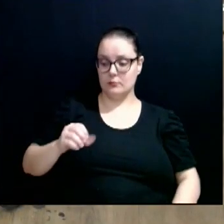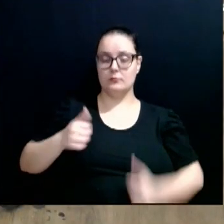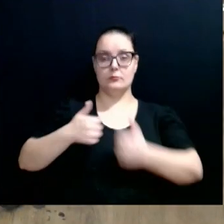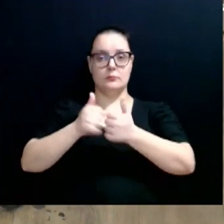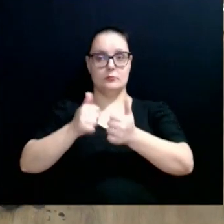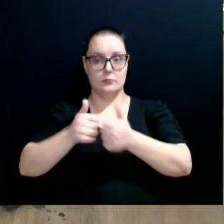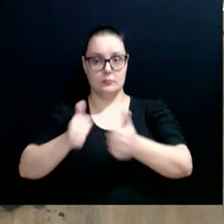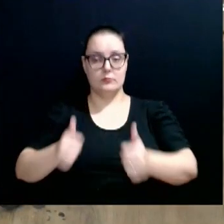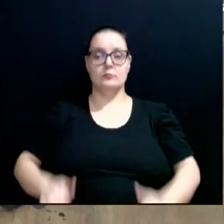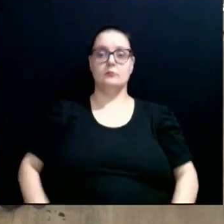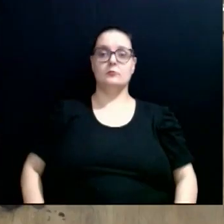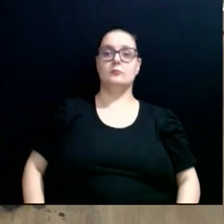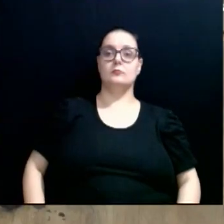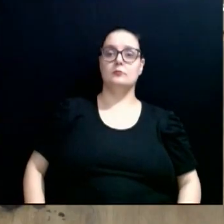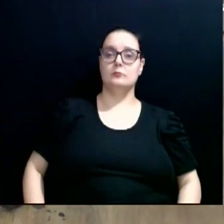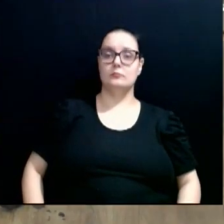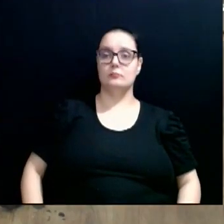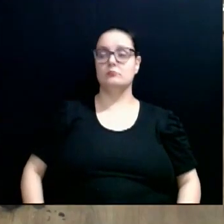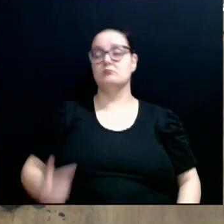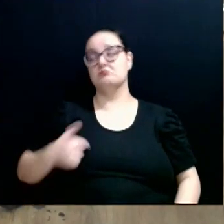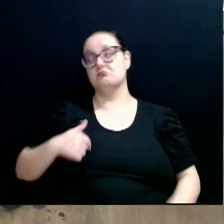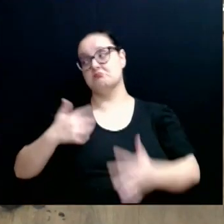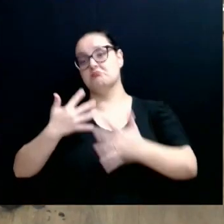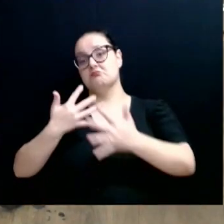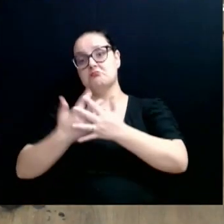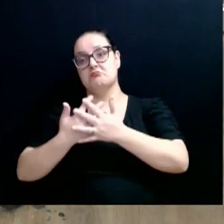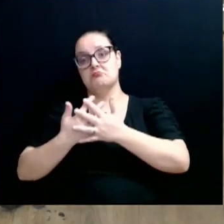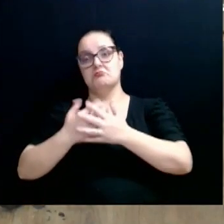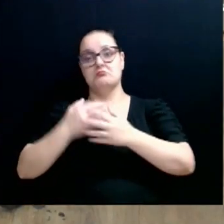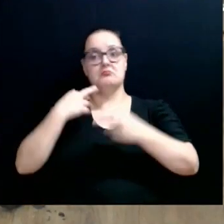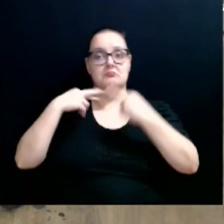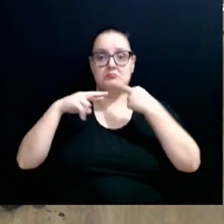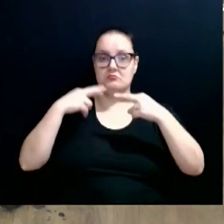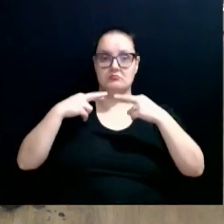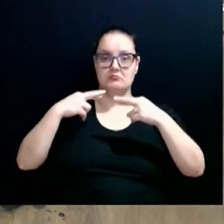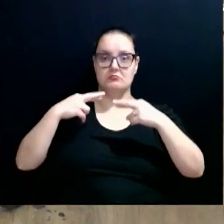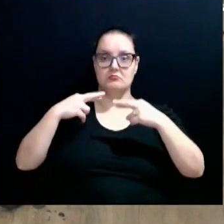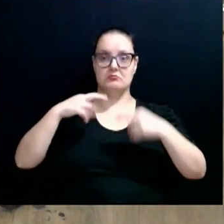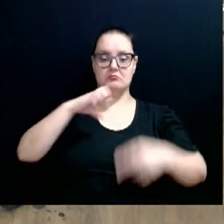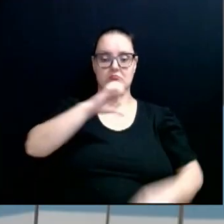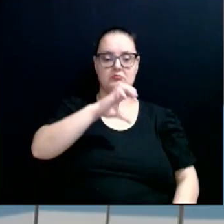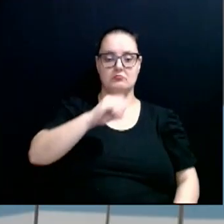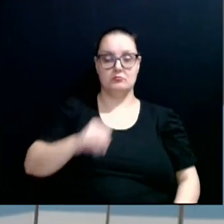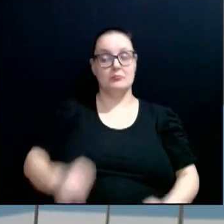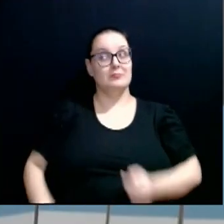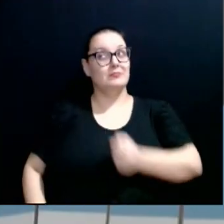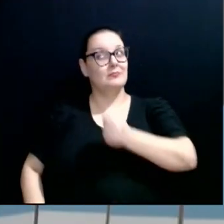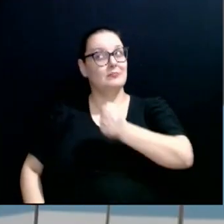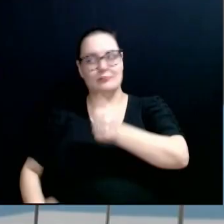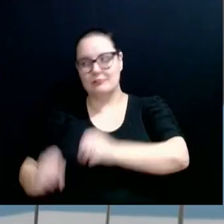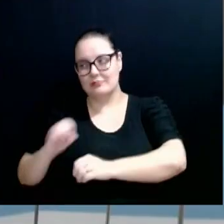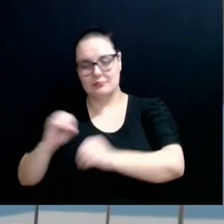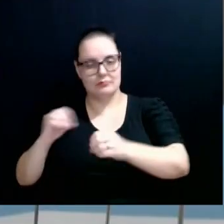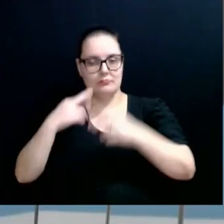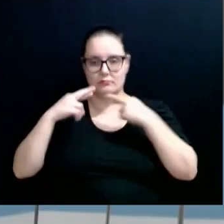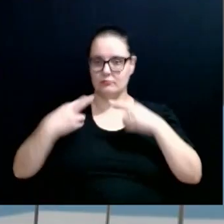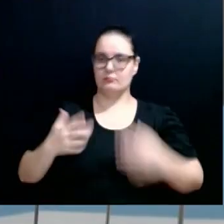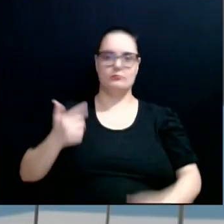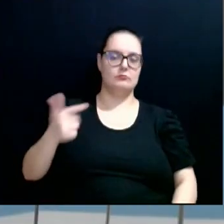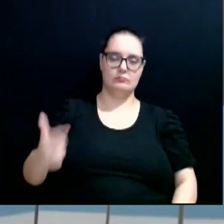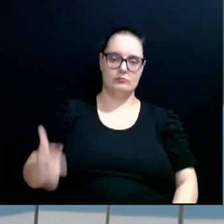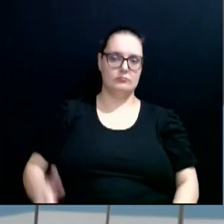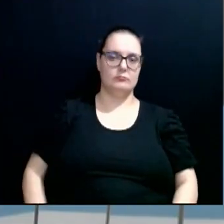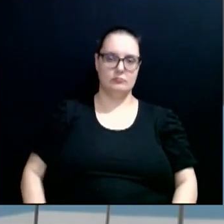eu confesso que a reclamação caiu assim de 90 para quase zero, né? Então, assim, o que eu acho que